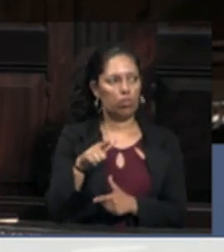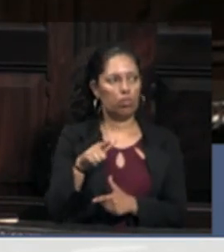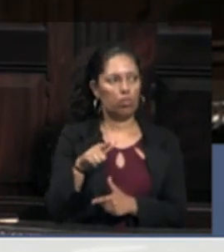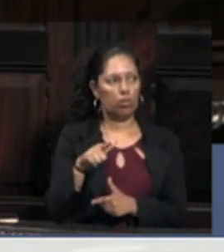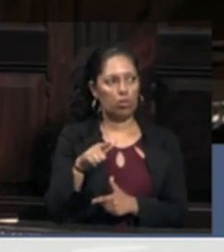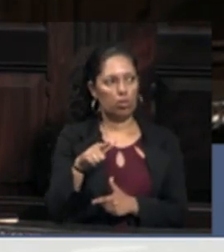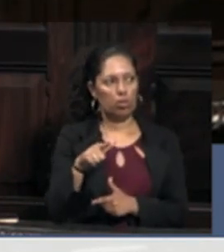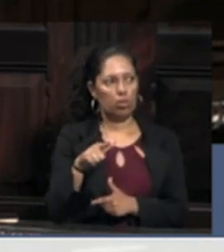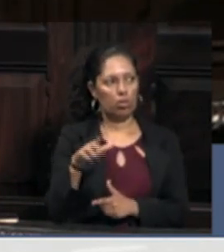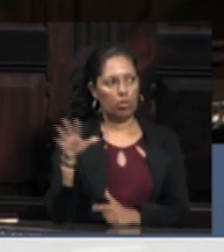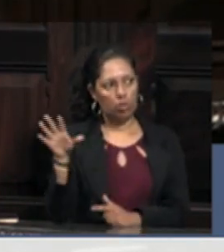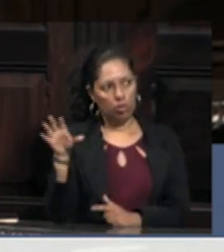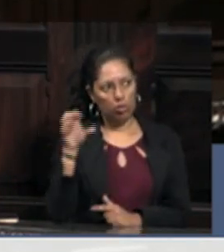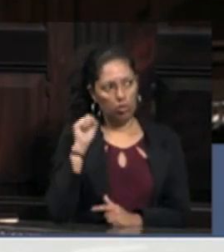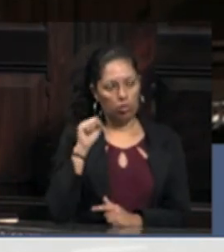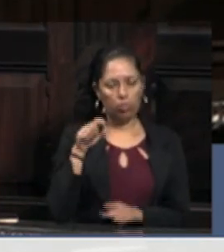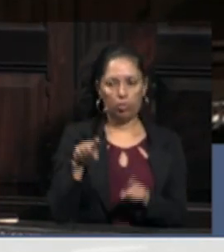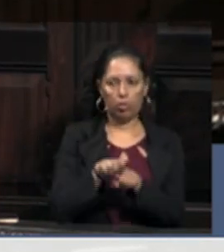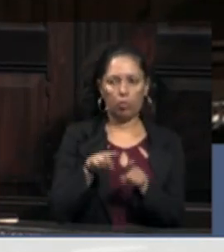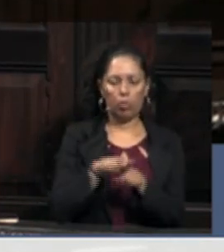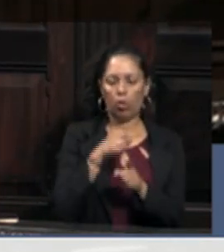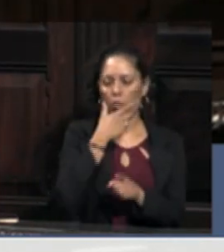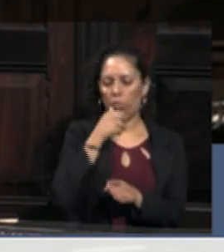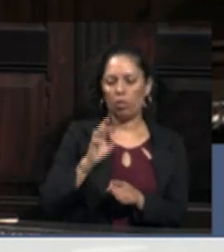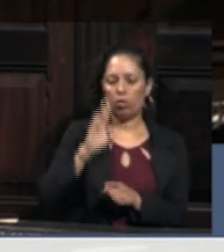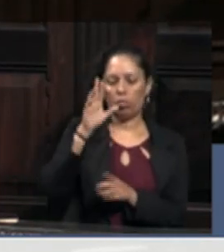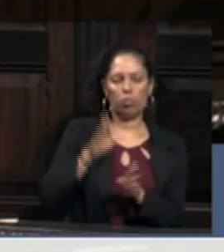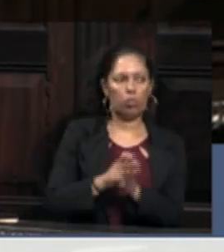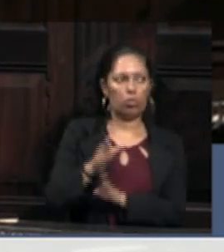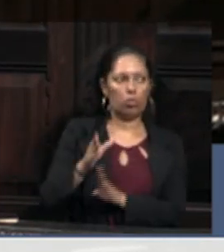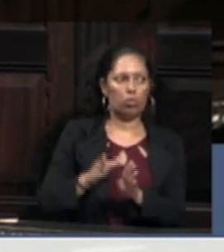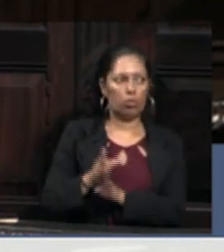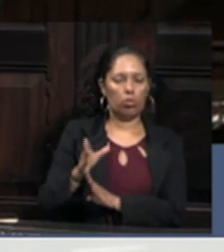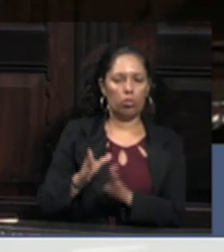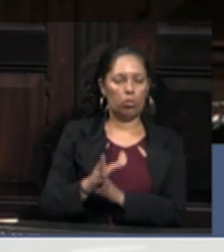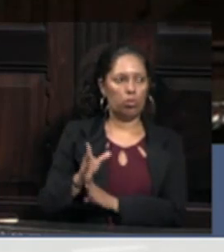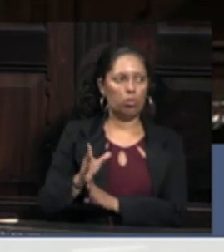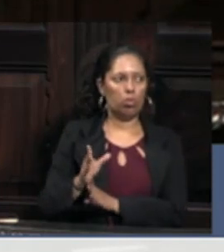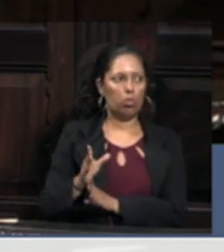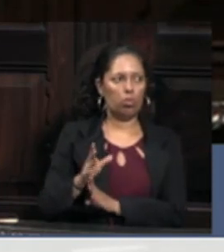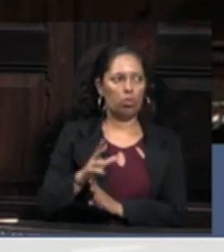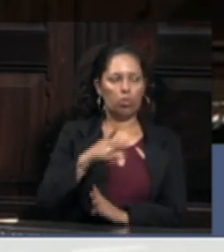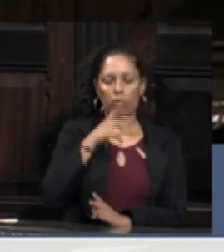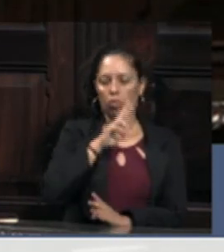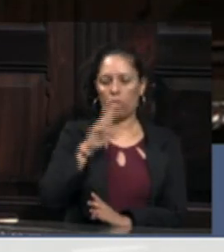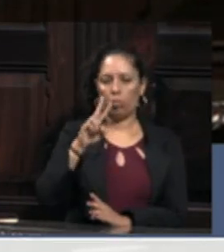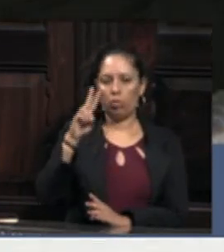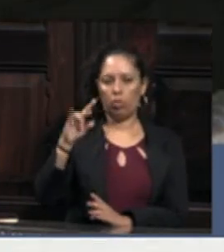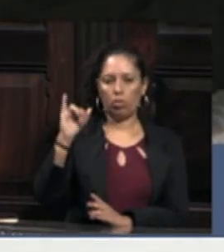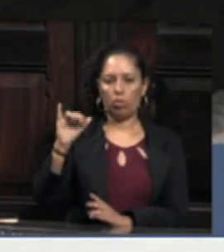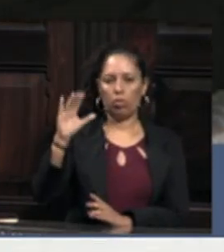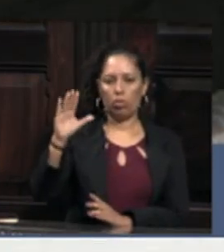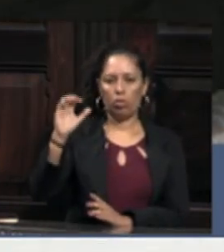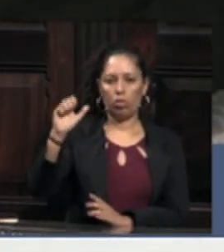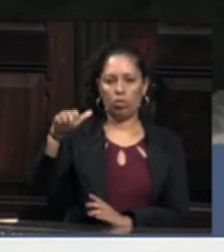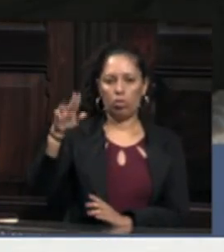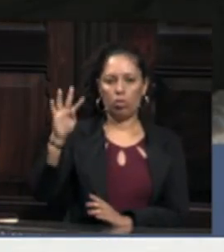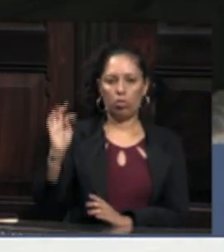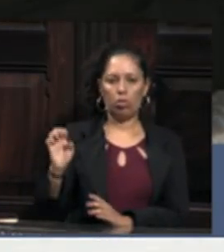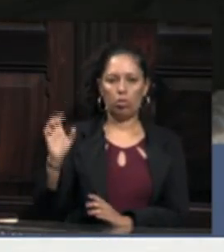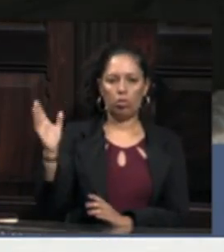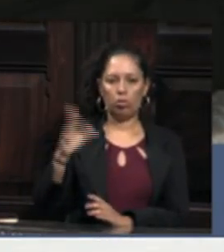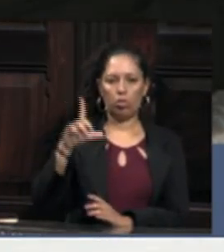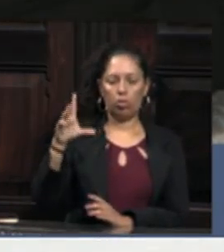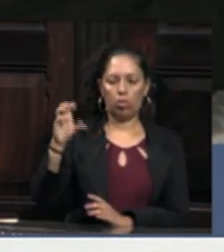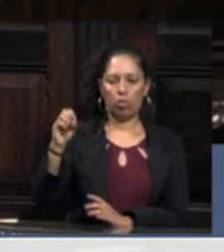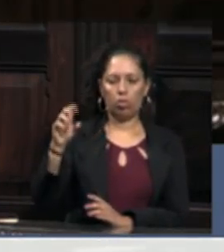convidar o atual conselheiro da agência reguladora, Vicente Loureiro. Que já esteve conosco outras vezes, exatamente. Vamos